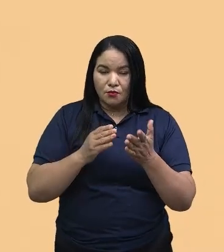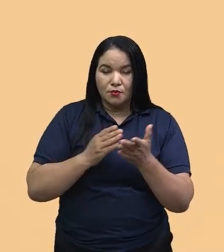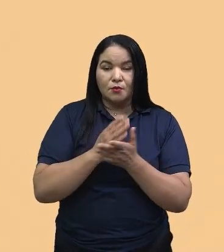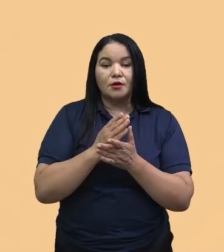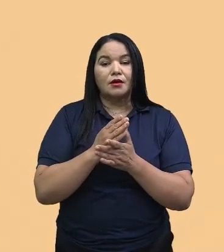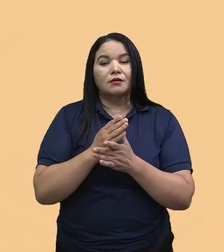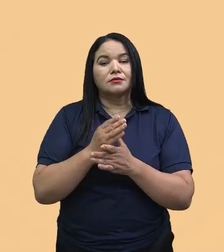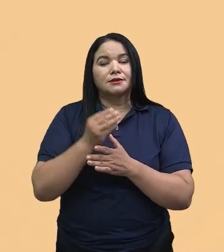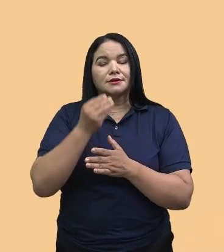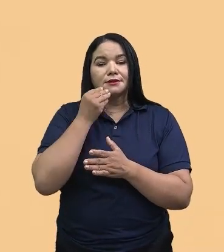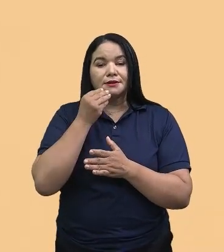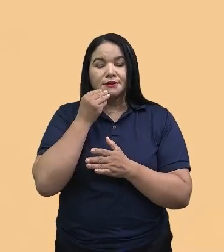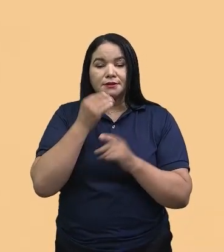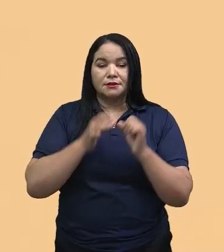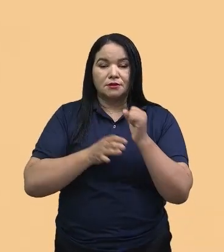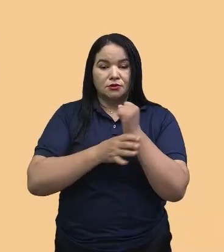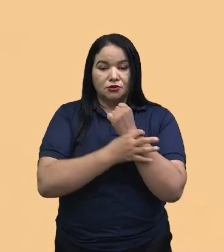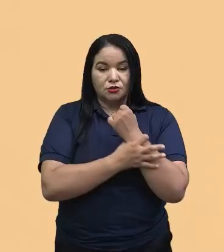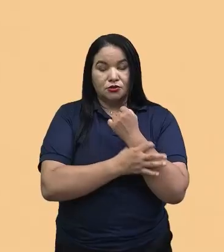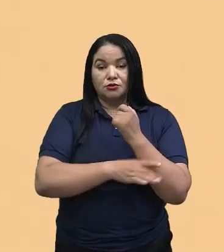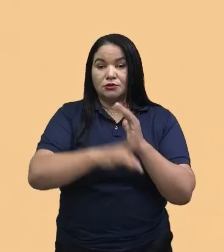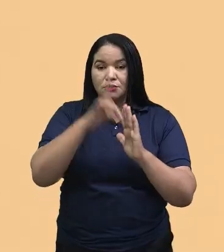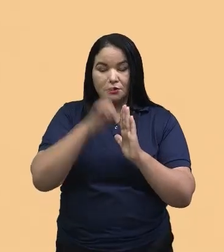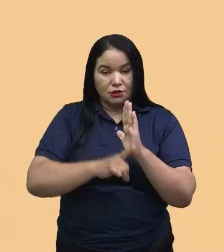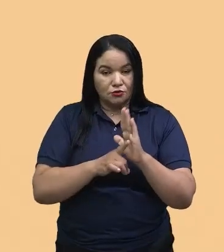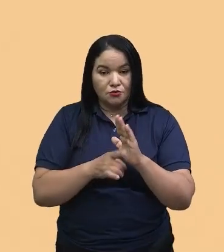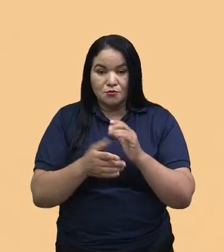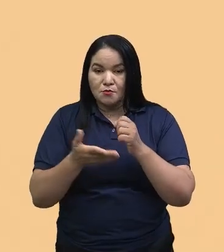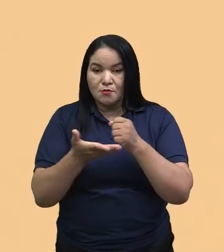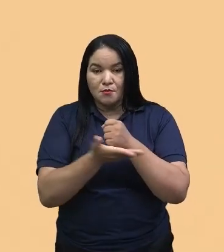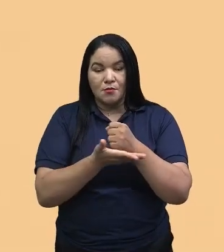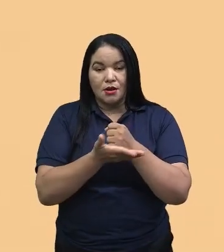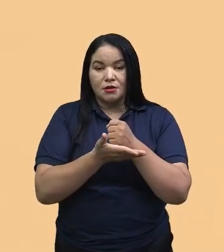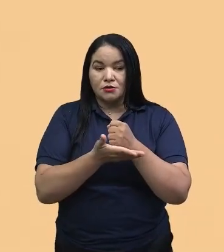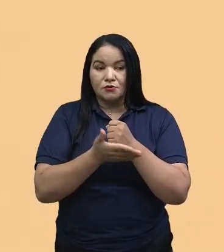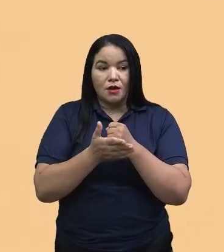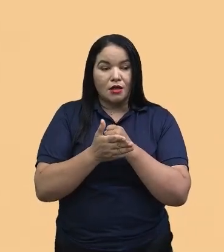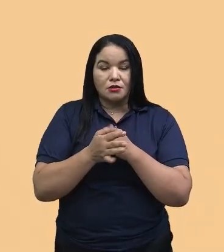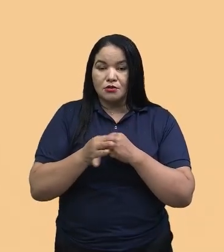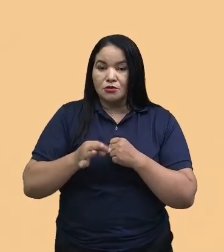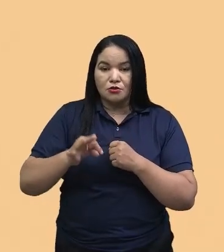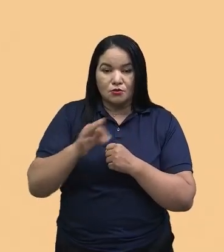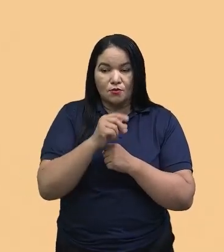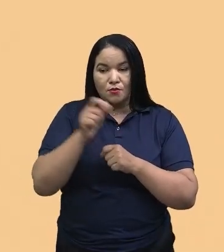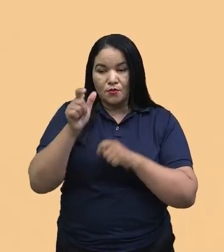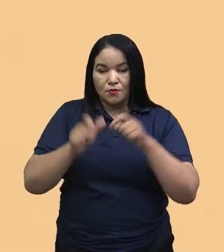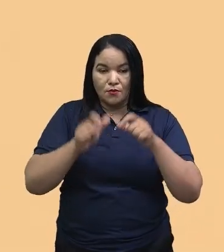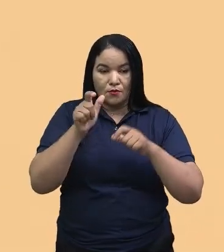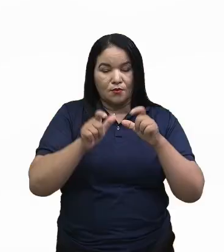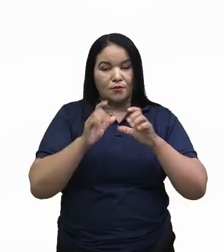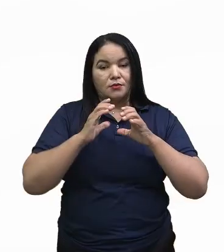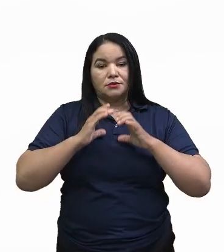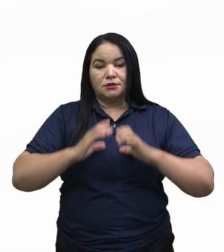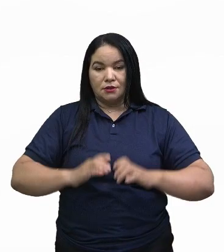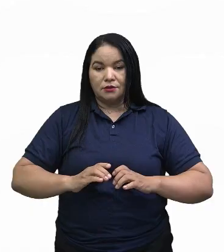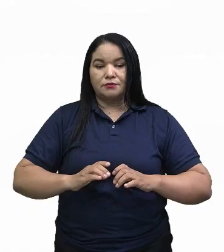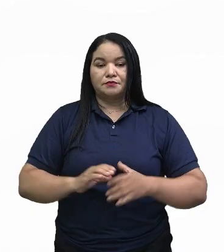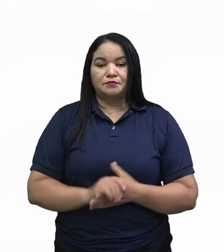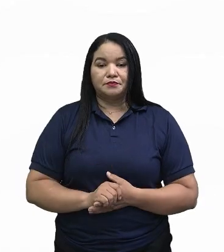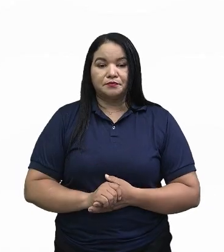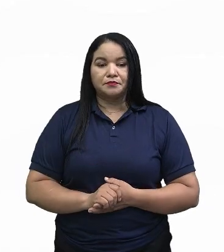tentar garantir, né, direitos básicos a todo e qualquer cidadão.